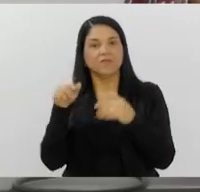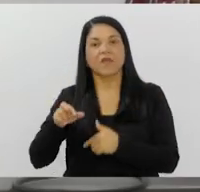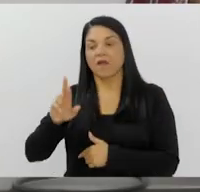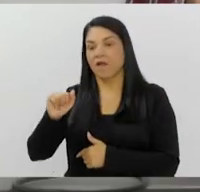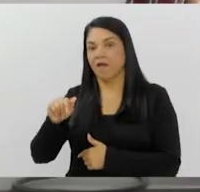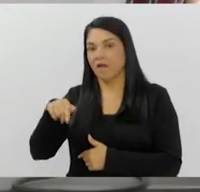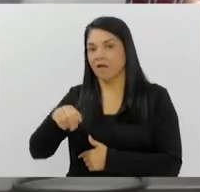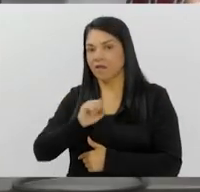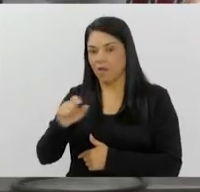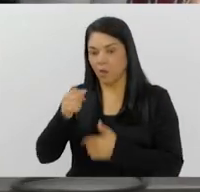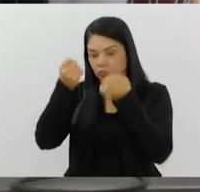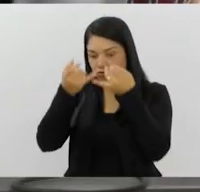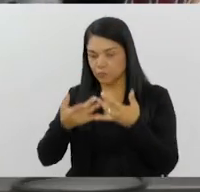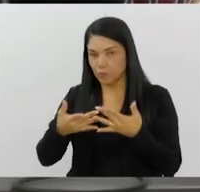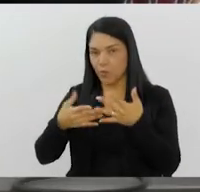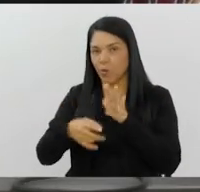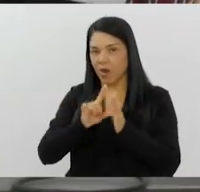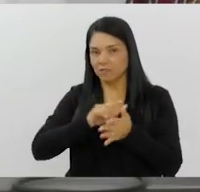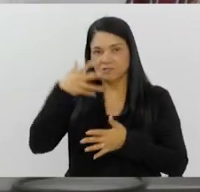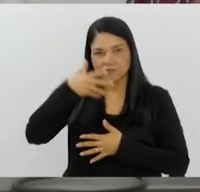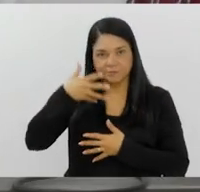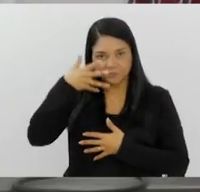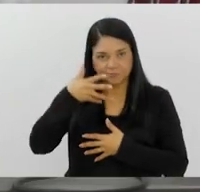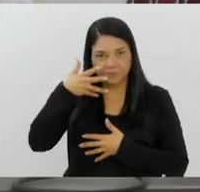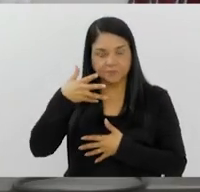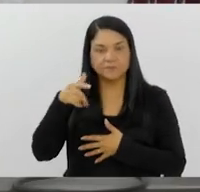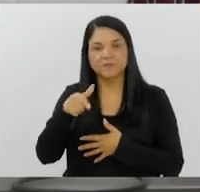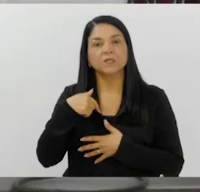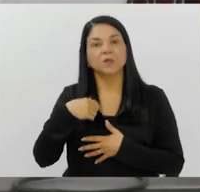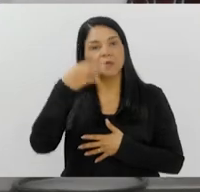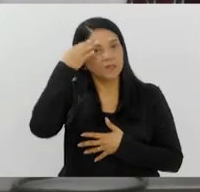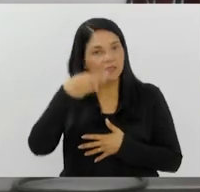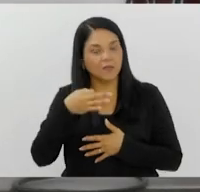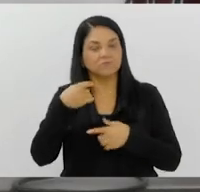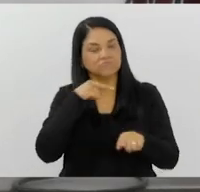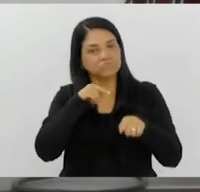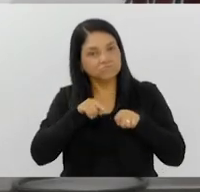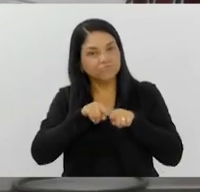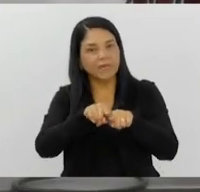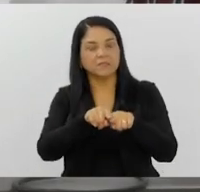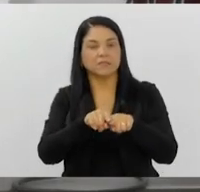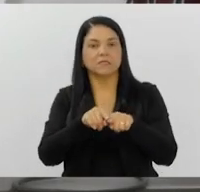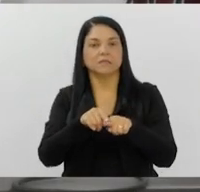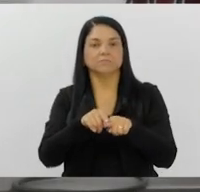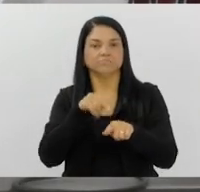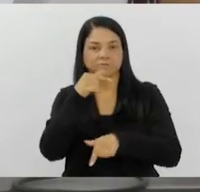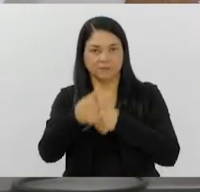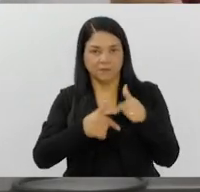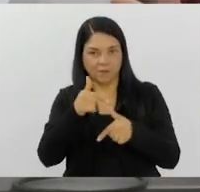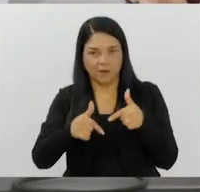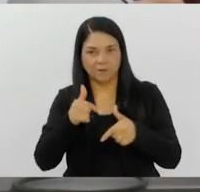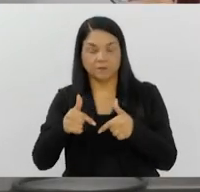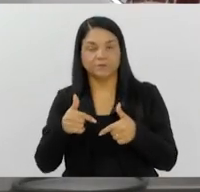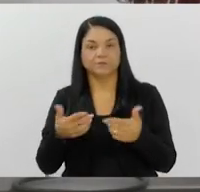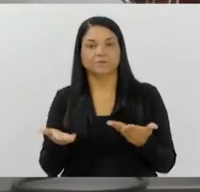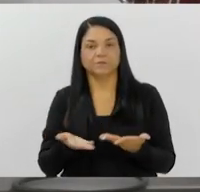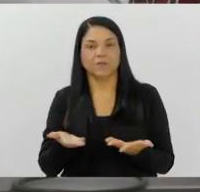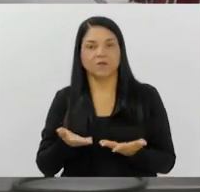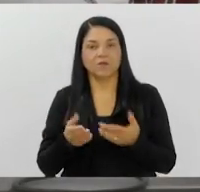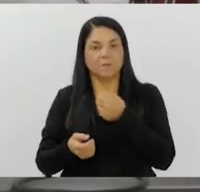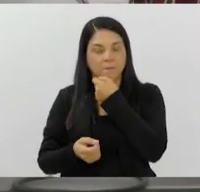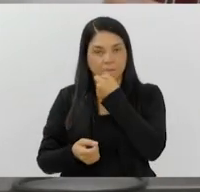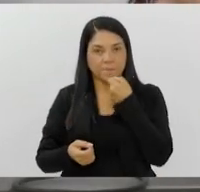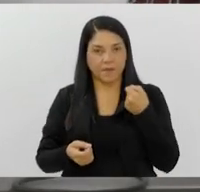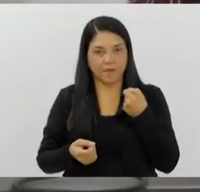Souza expôs portanto entendo que vocês trabalham juntos também mas para não passar logo agora pro